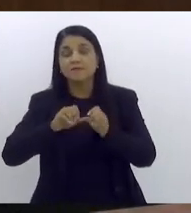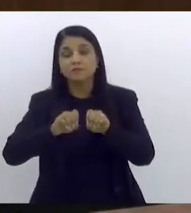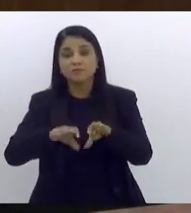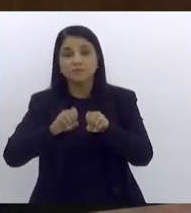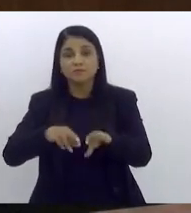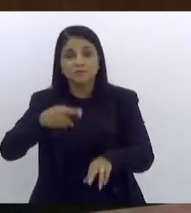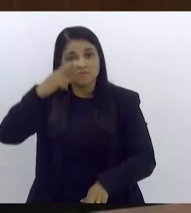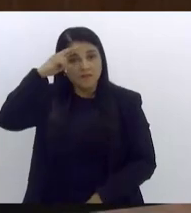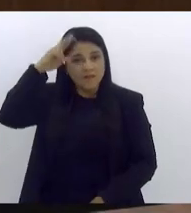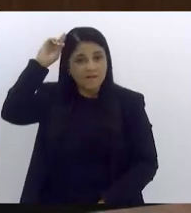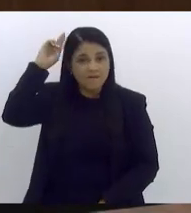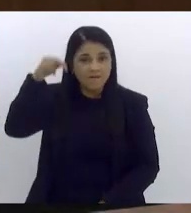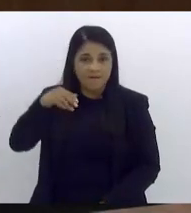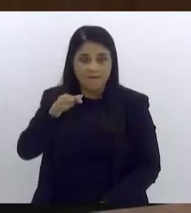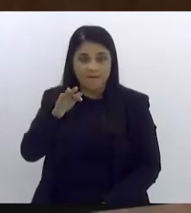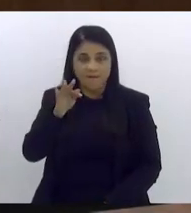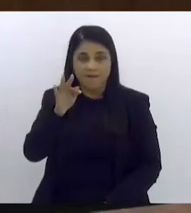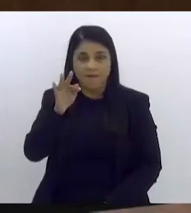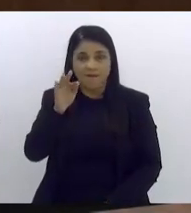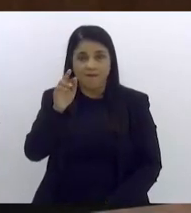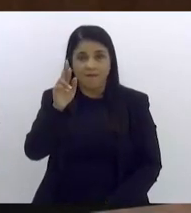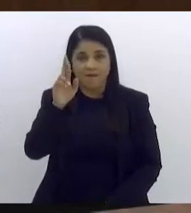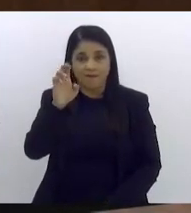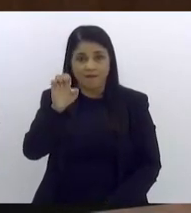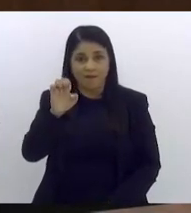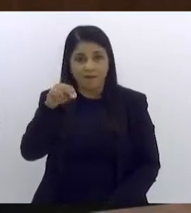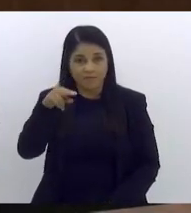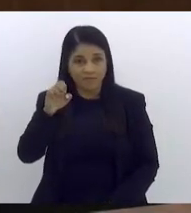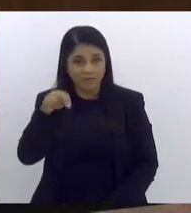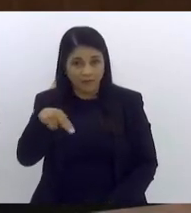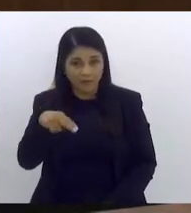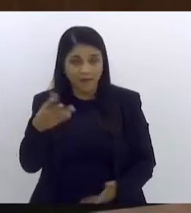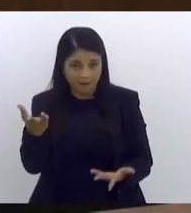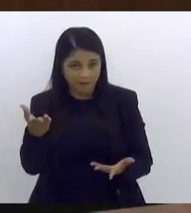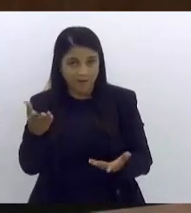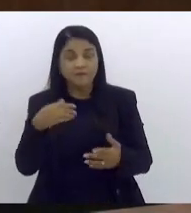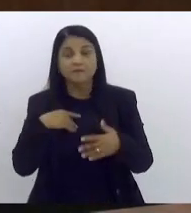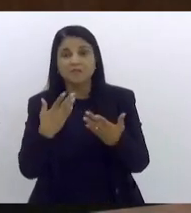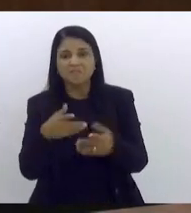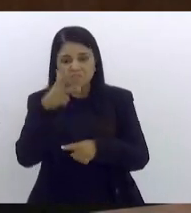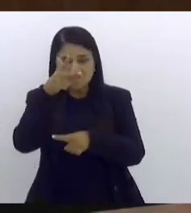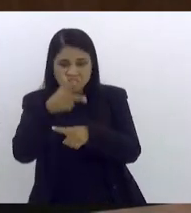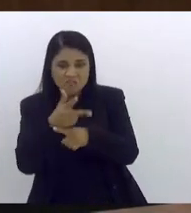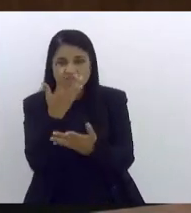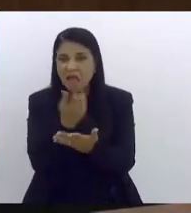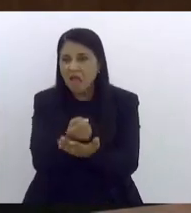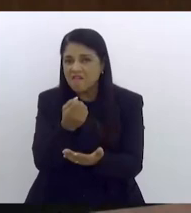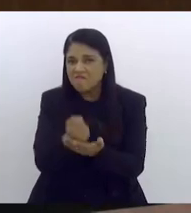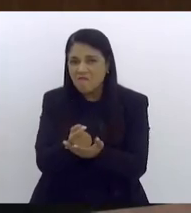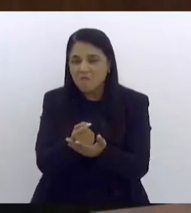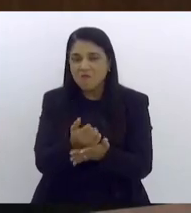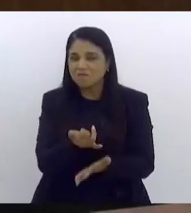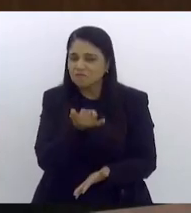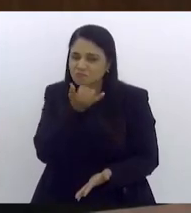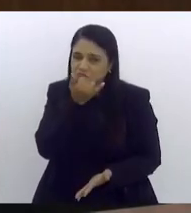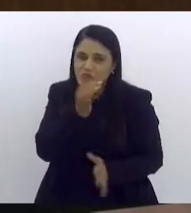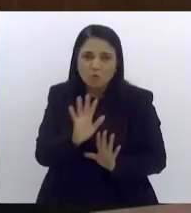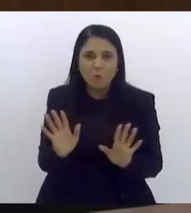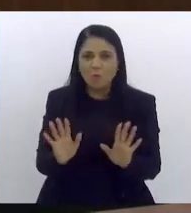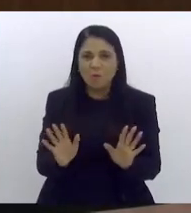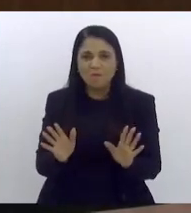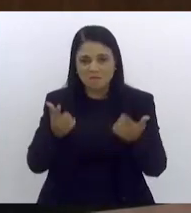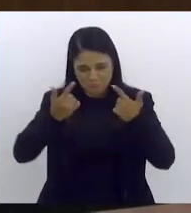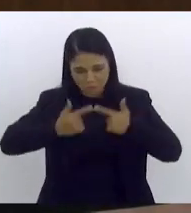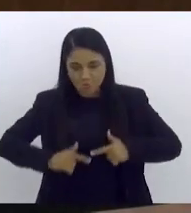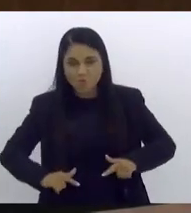um videozinho tentando se eximir da culpa, mas todos eles, como eu disse ali no vídeo, têm o domínio do fato. O secretário de educação